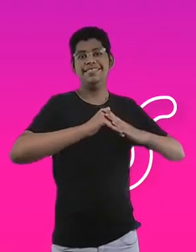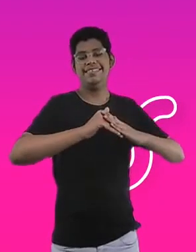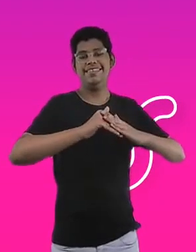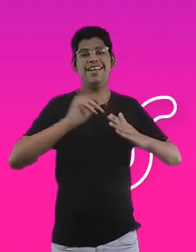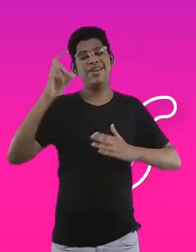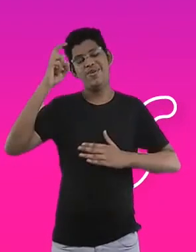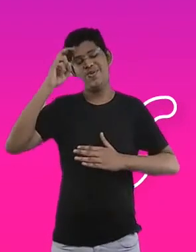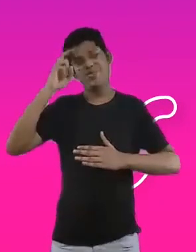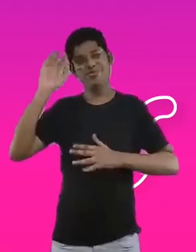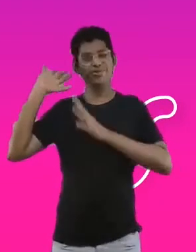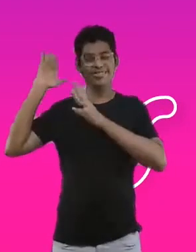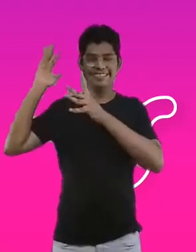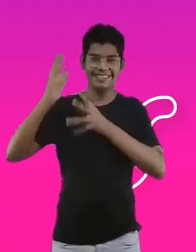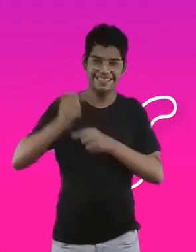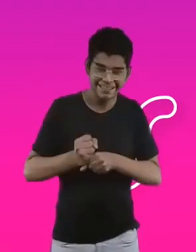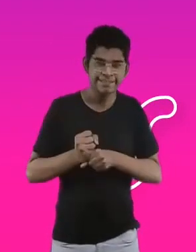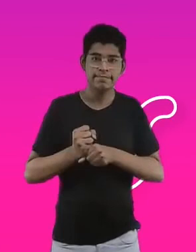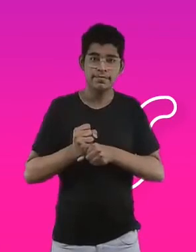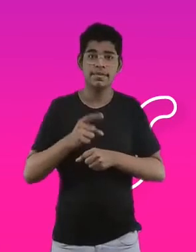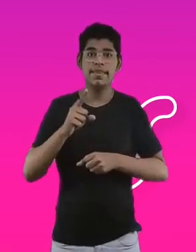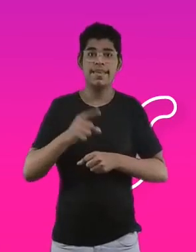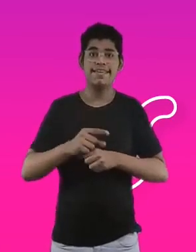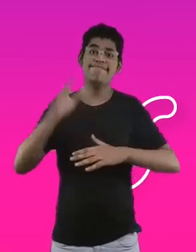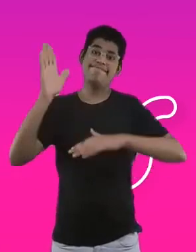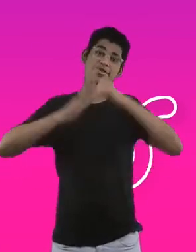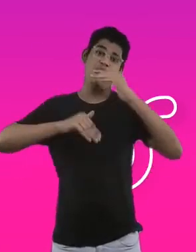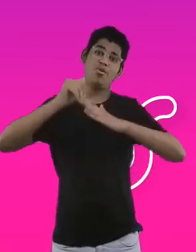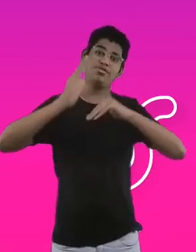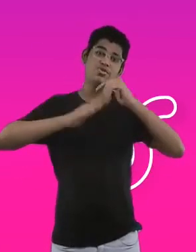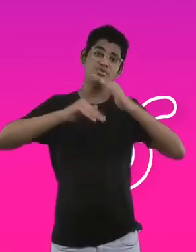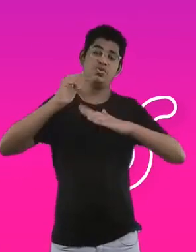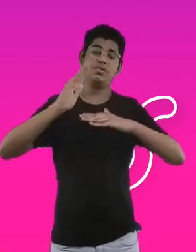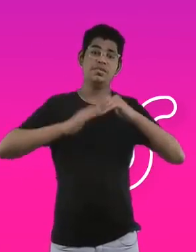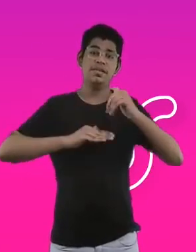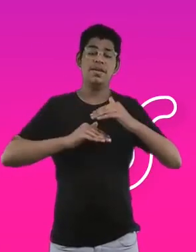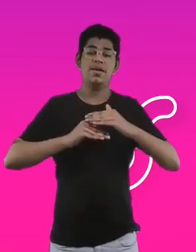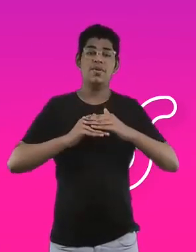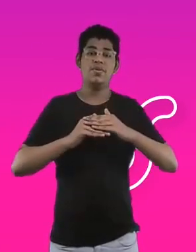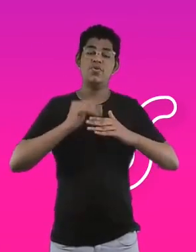e simplesmente pela edificação da cultura